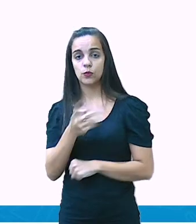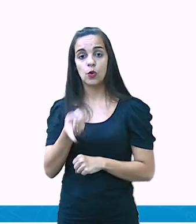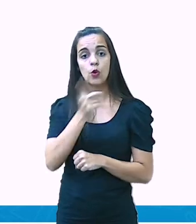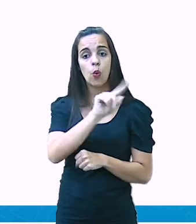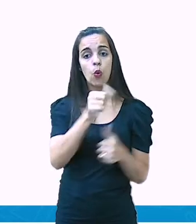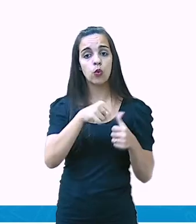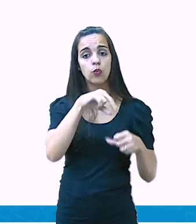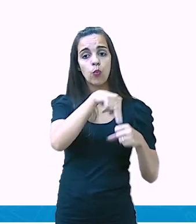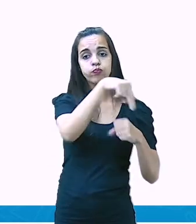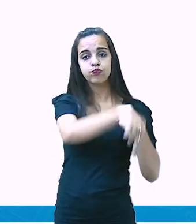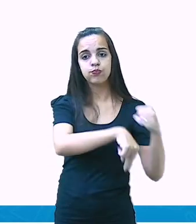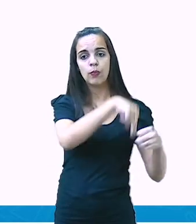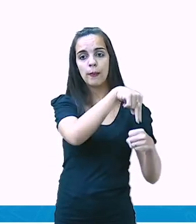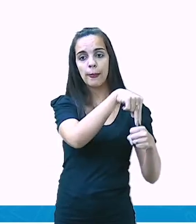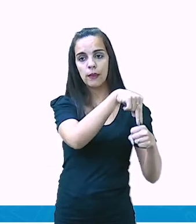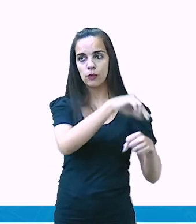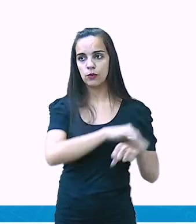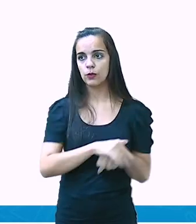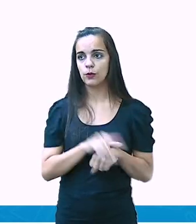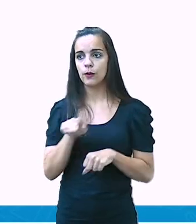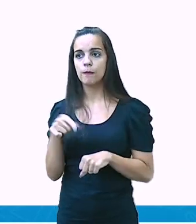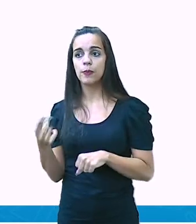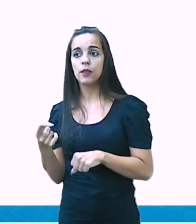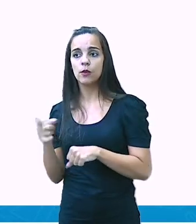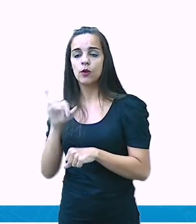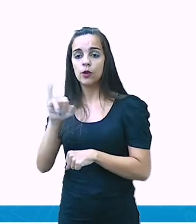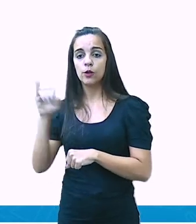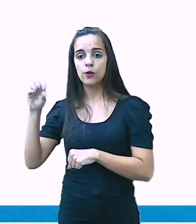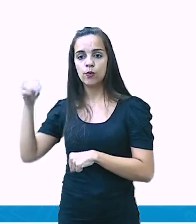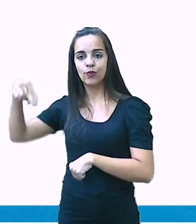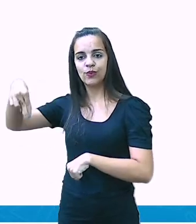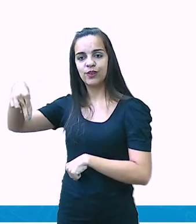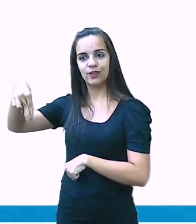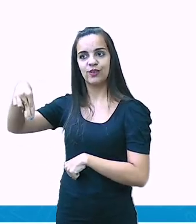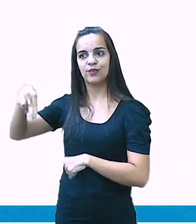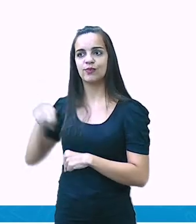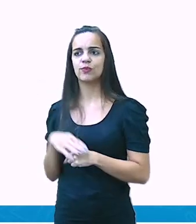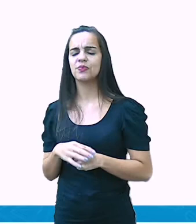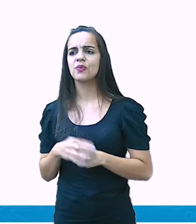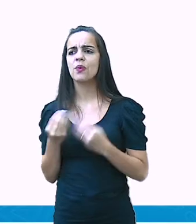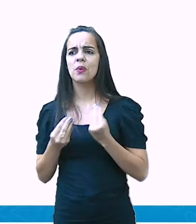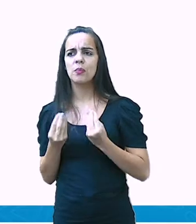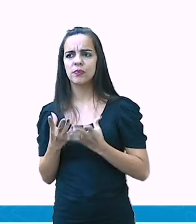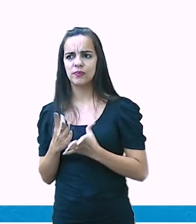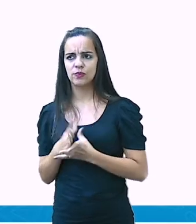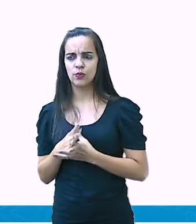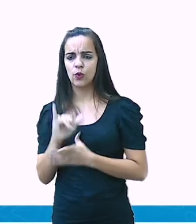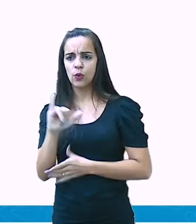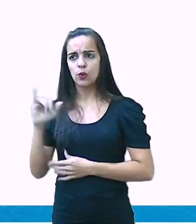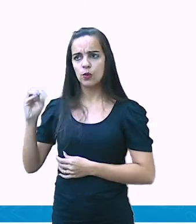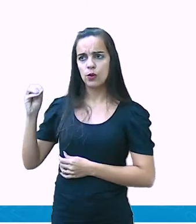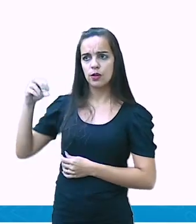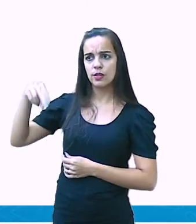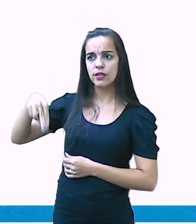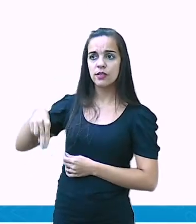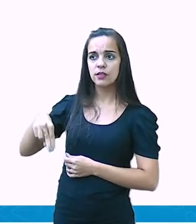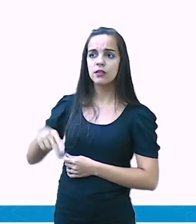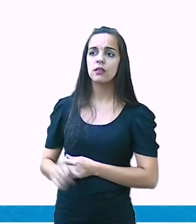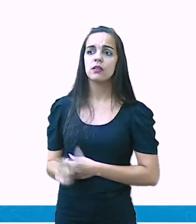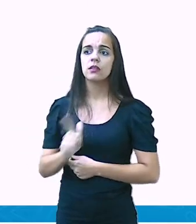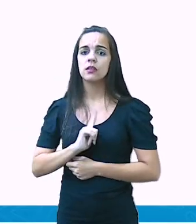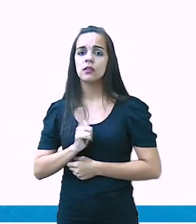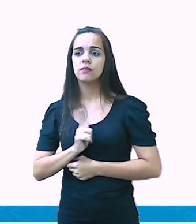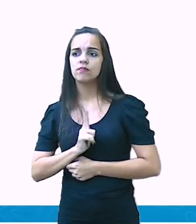átomo. Agora, eu tenho um íon. Quando o íon ele